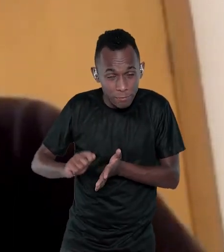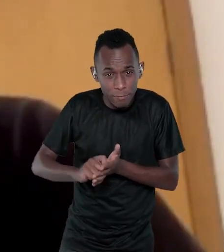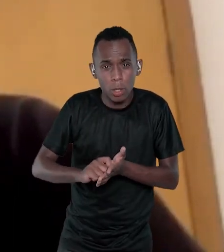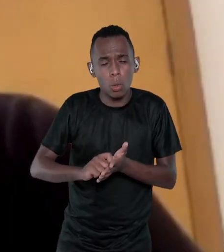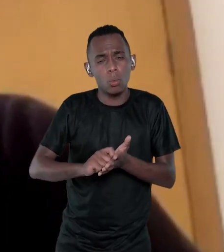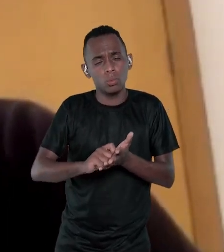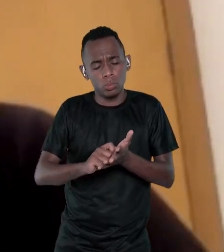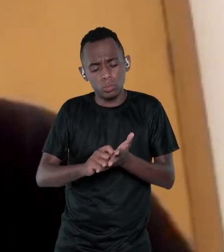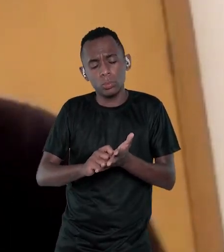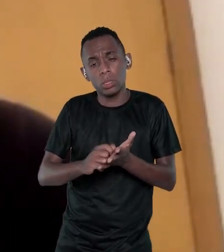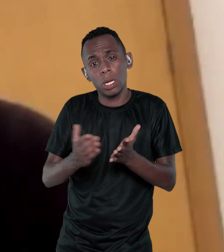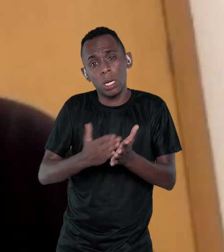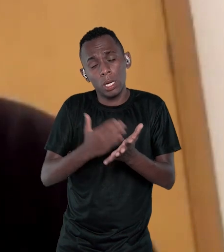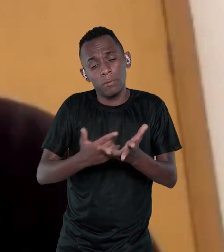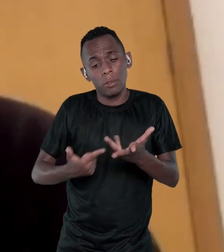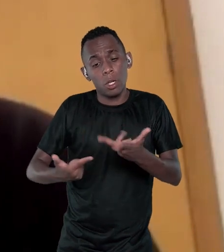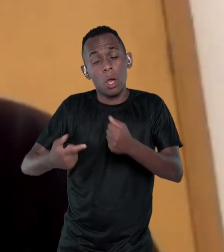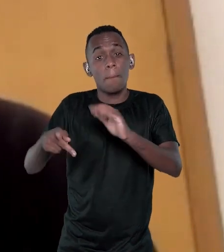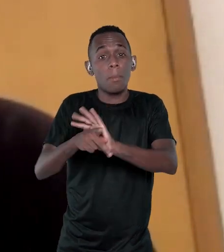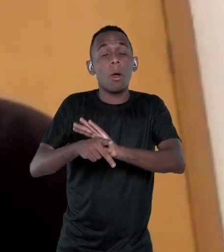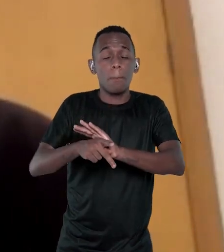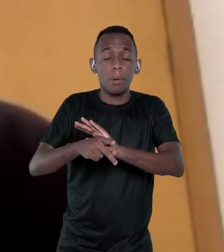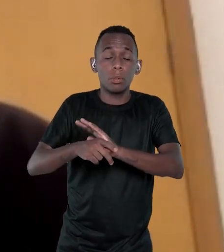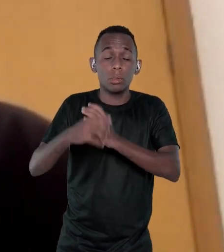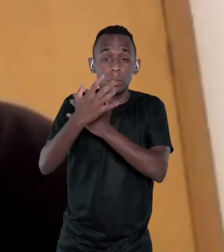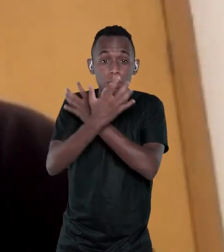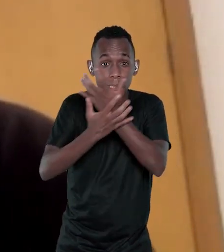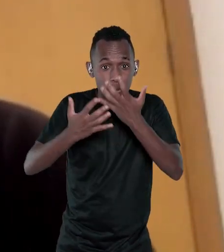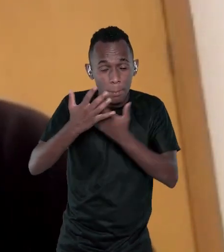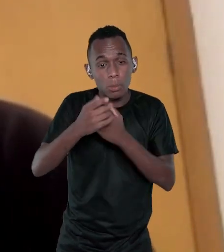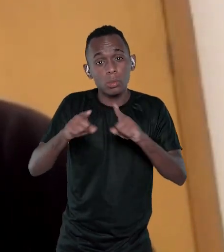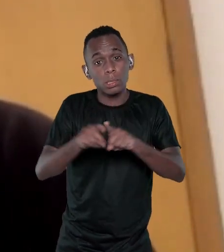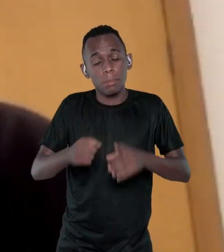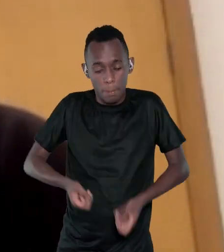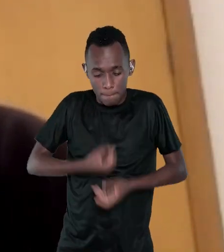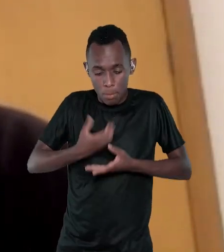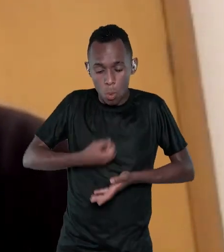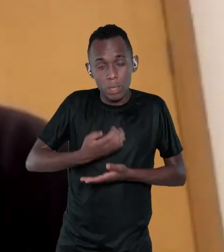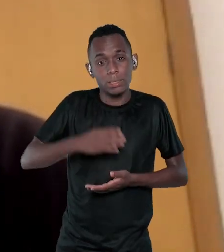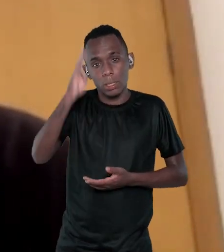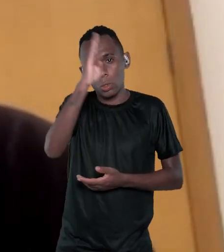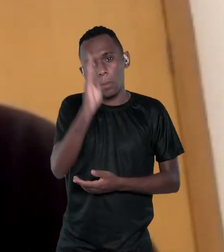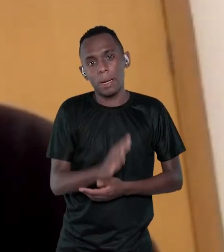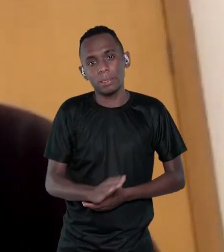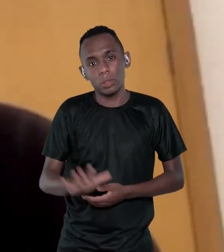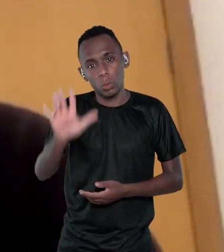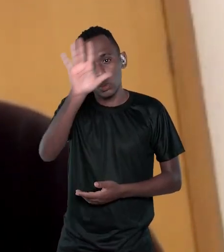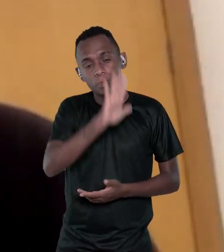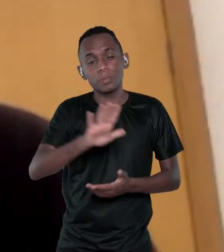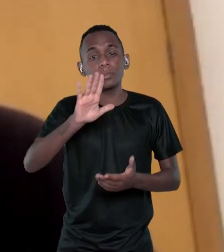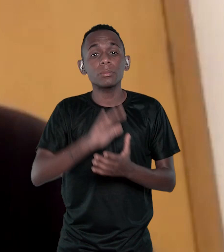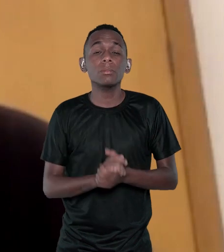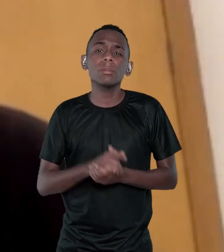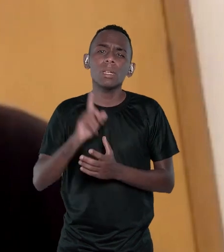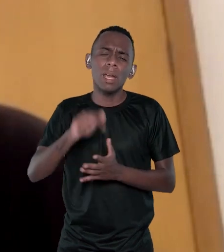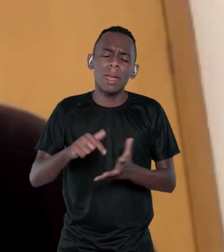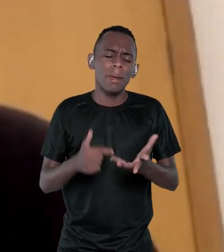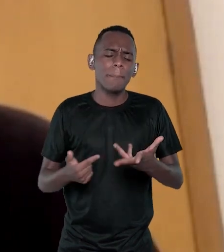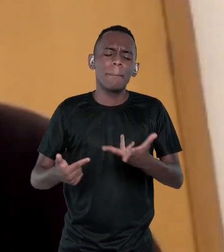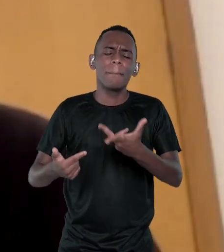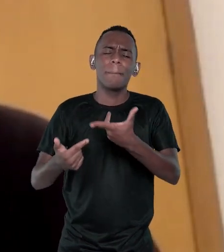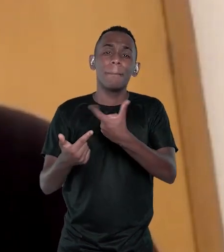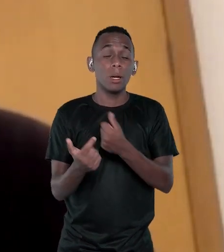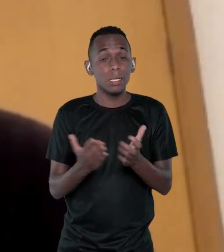é autor de uma antologia da música brasileira, da poesia brasileira. E